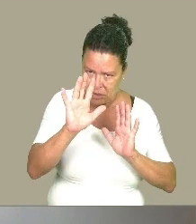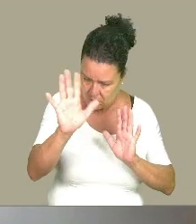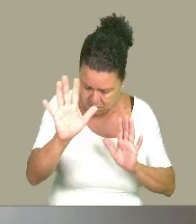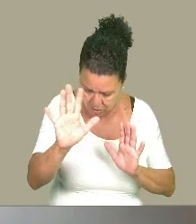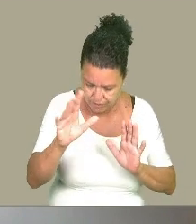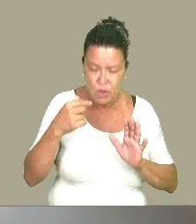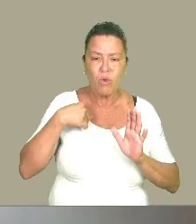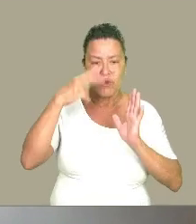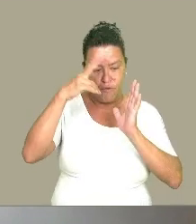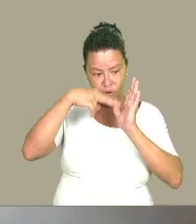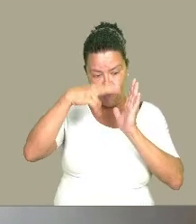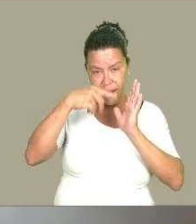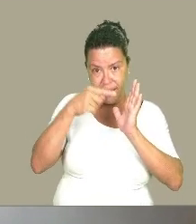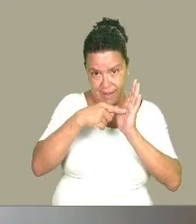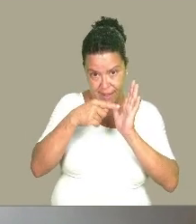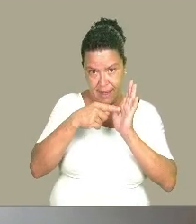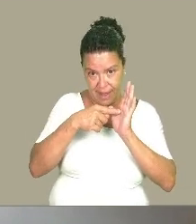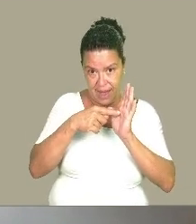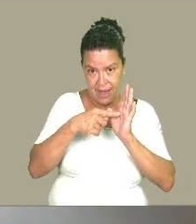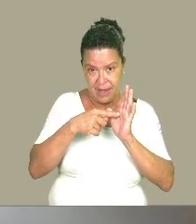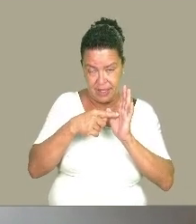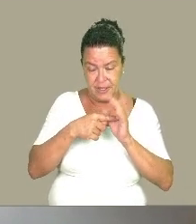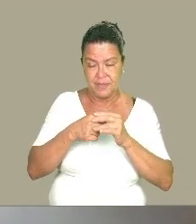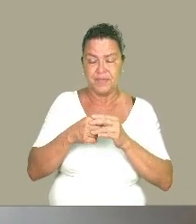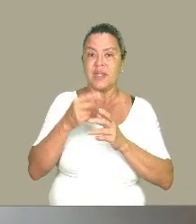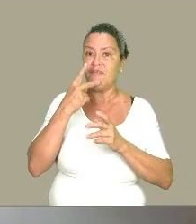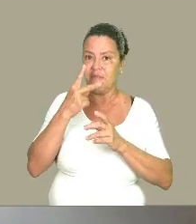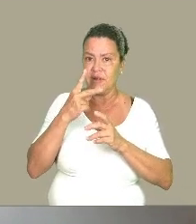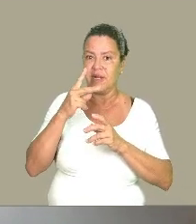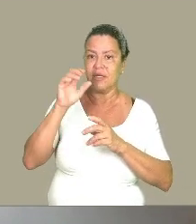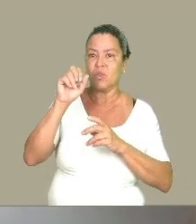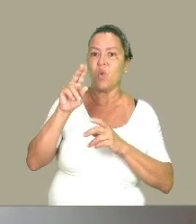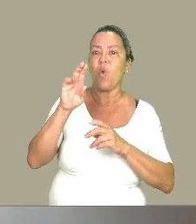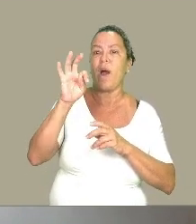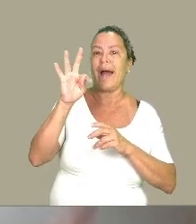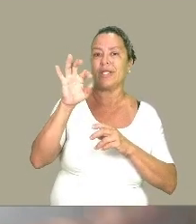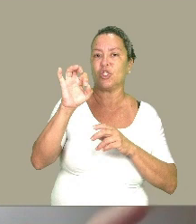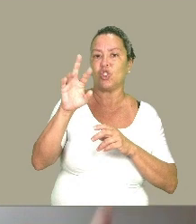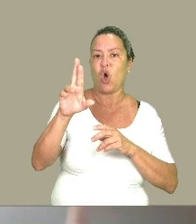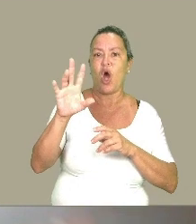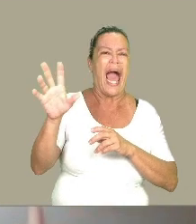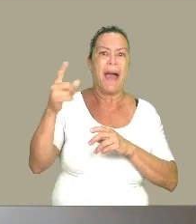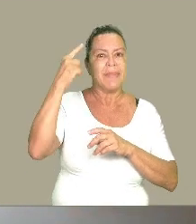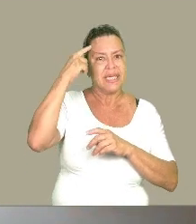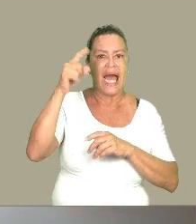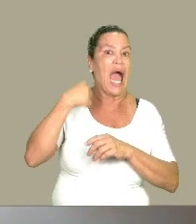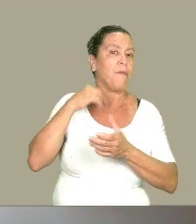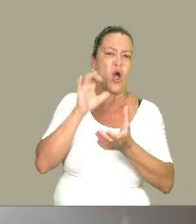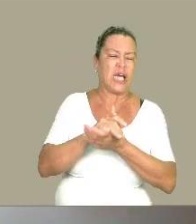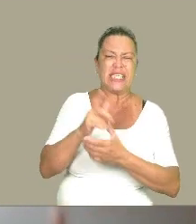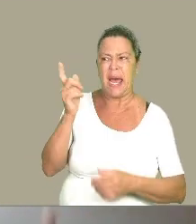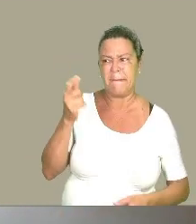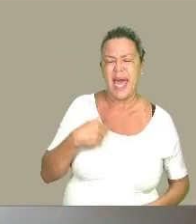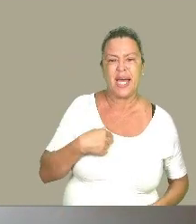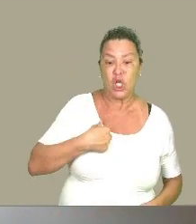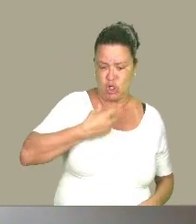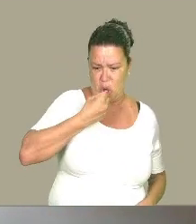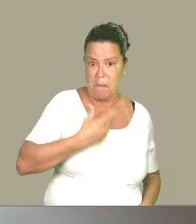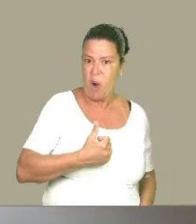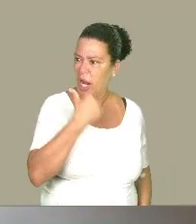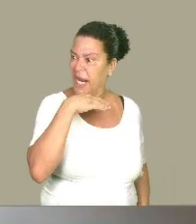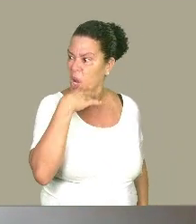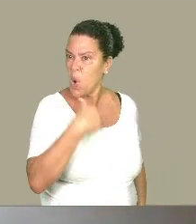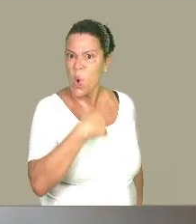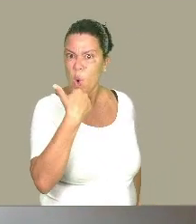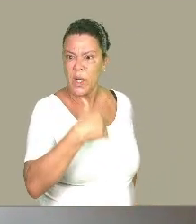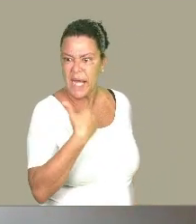vai lendo aqui, né, o que propôs Martins Peralva, não é para a gente ficar pensando assim, esse aí é o meu casamento, o meu sacrificial, você não